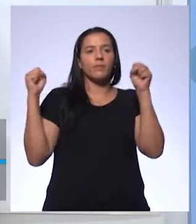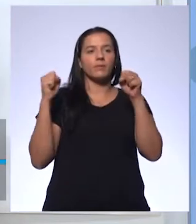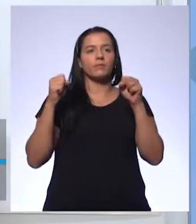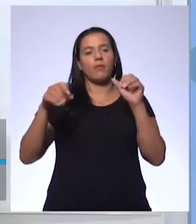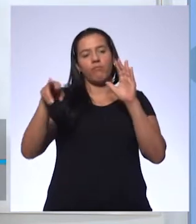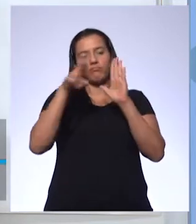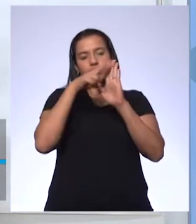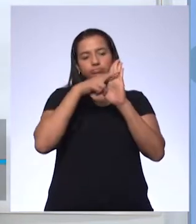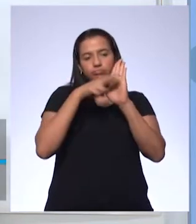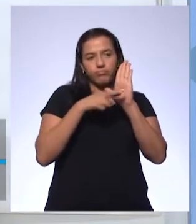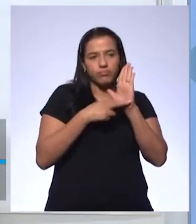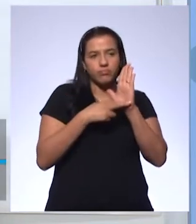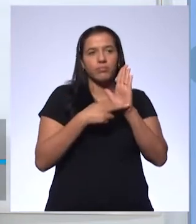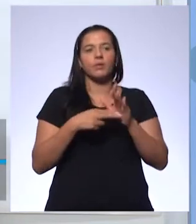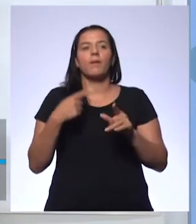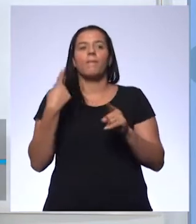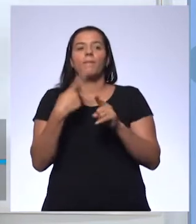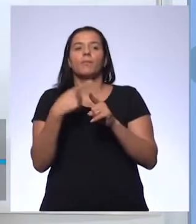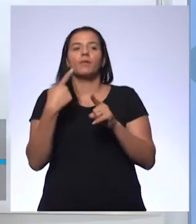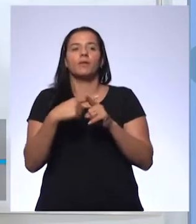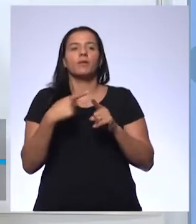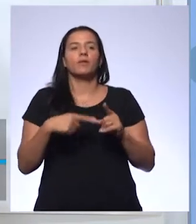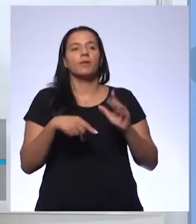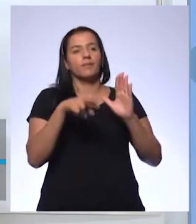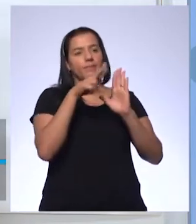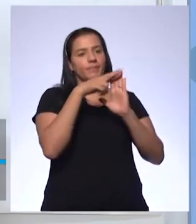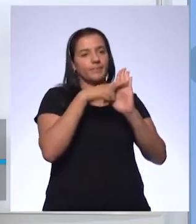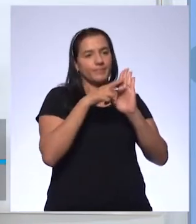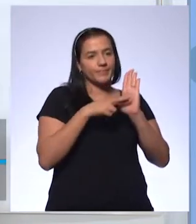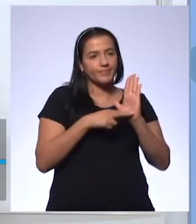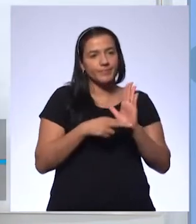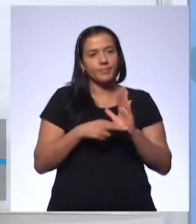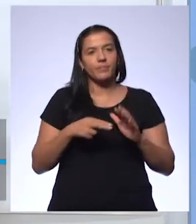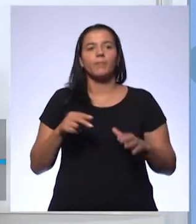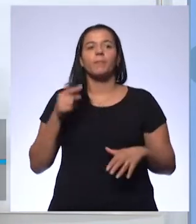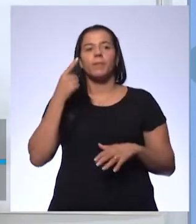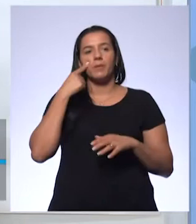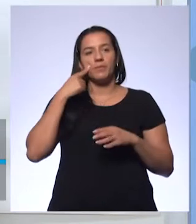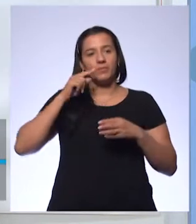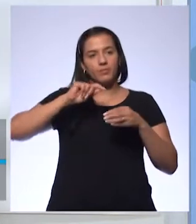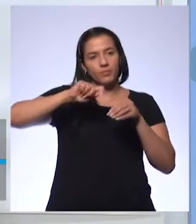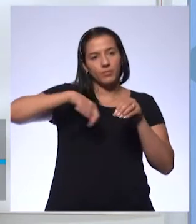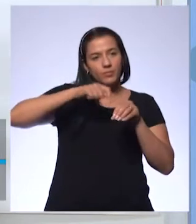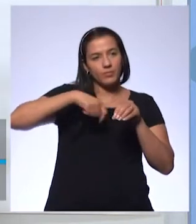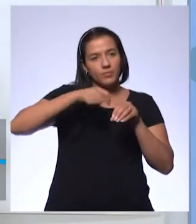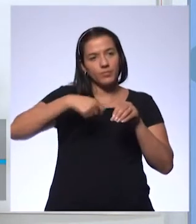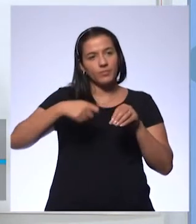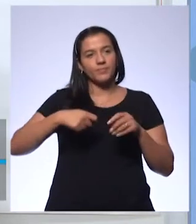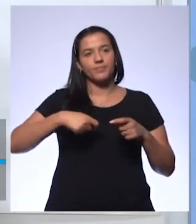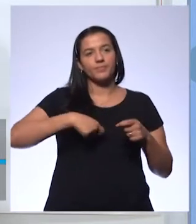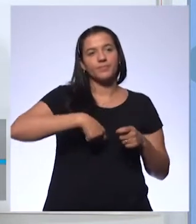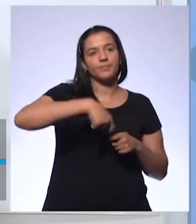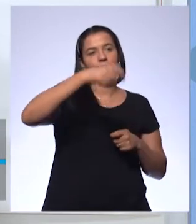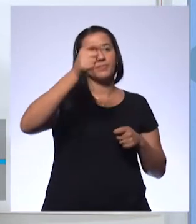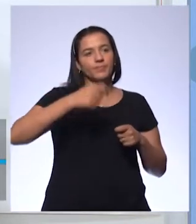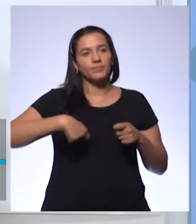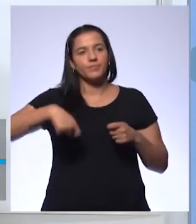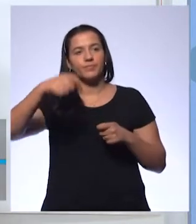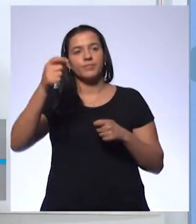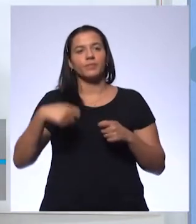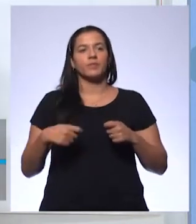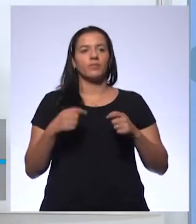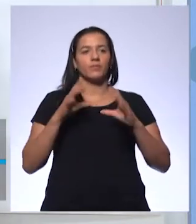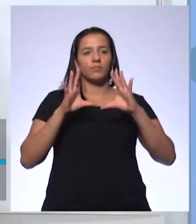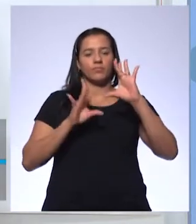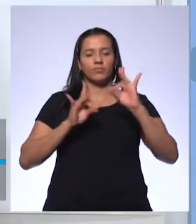regrinha. Por quê? Ele vai pegar aquela urina e ele vai pegar um cotonetezinho e vai passar numa espécie de uma